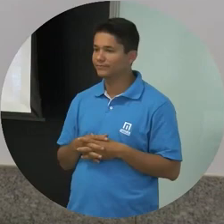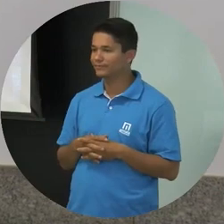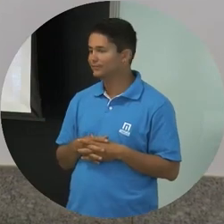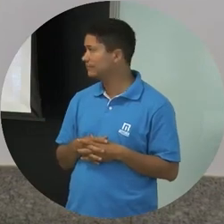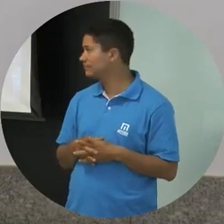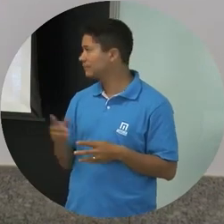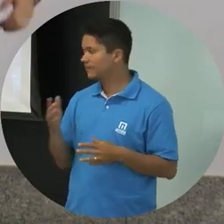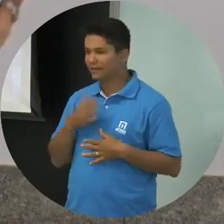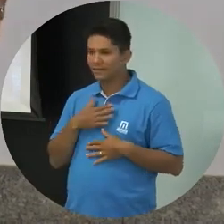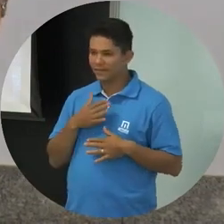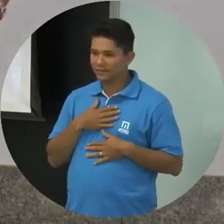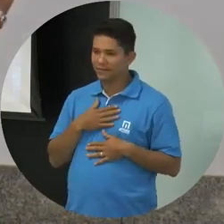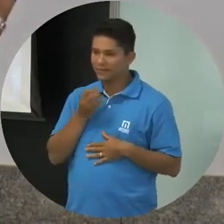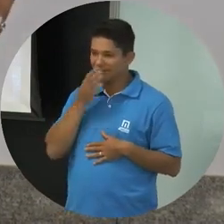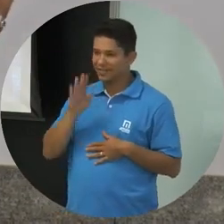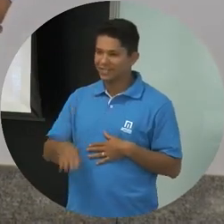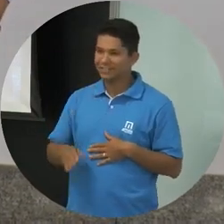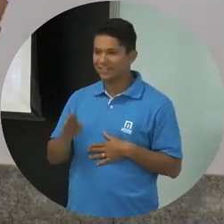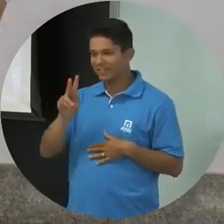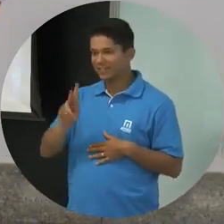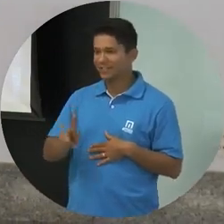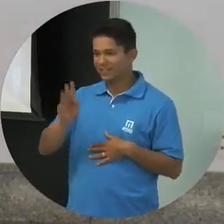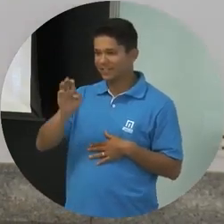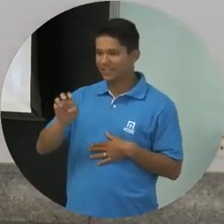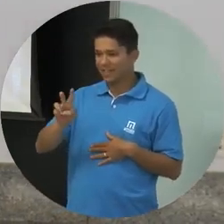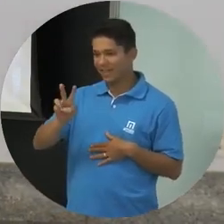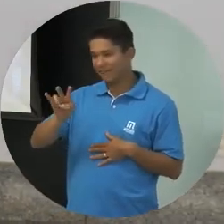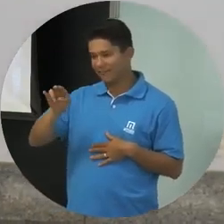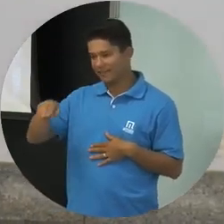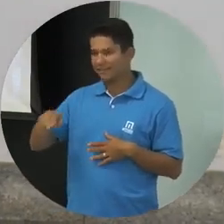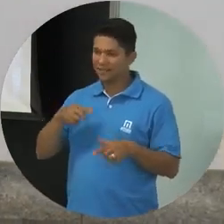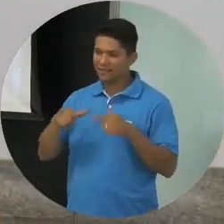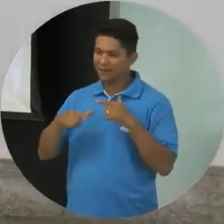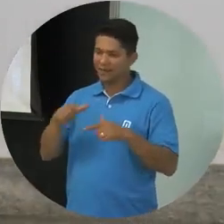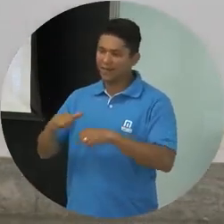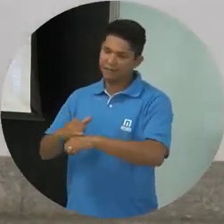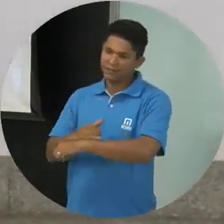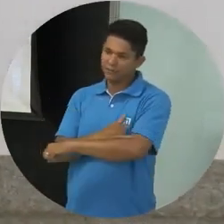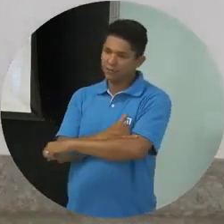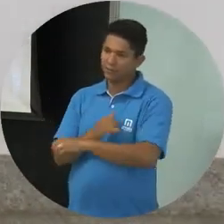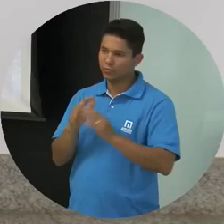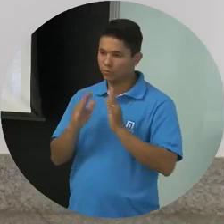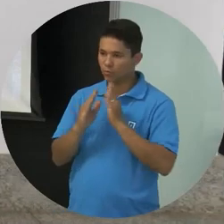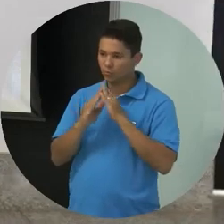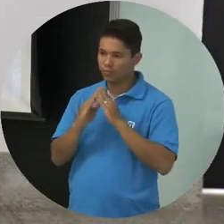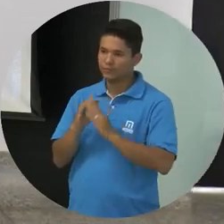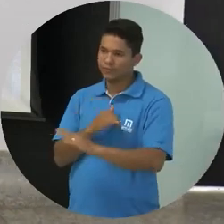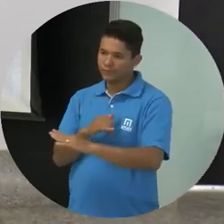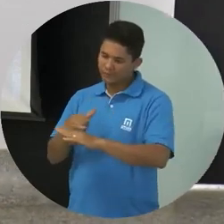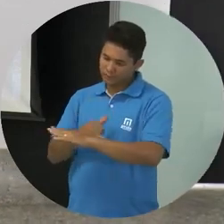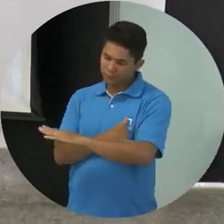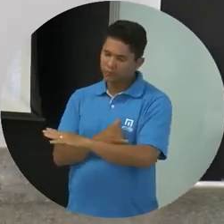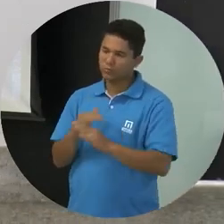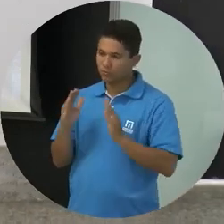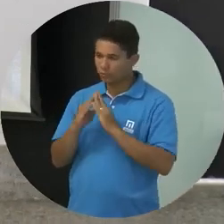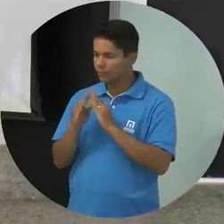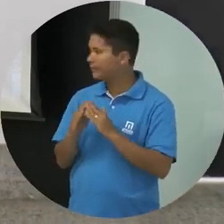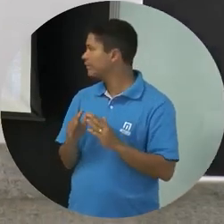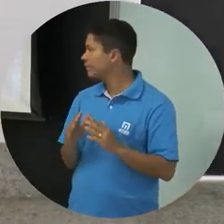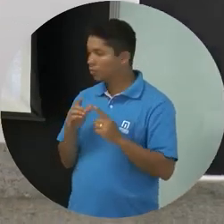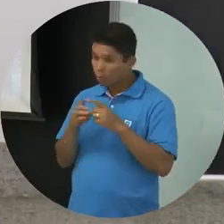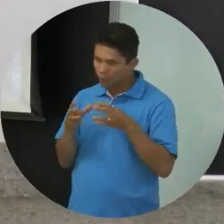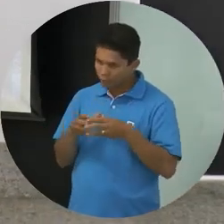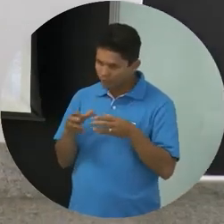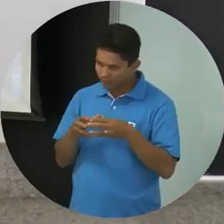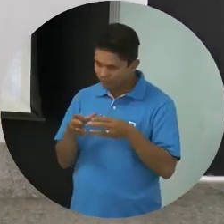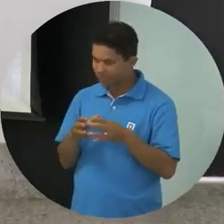sou o Kevin, faço parte da unidade de infraestrutura do grupo. Com relação à viabilidade financeira, é